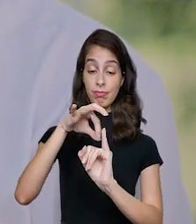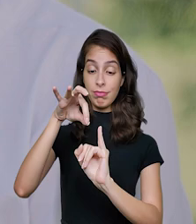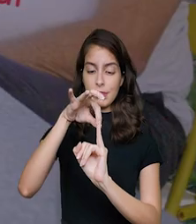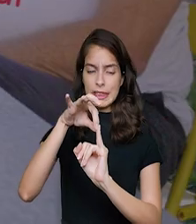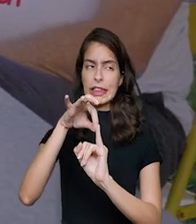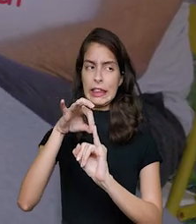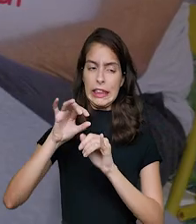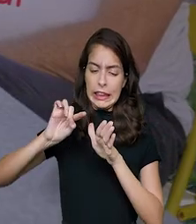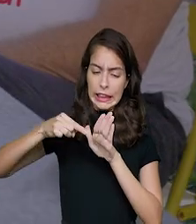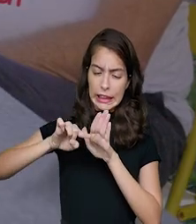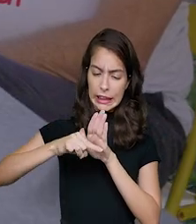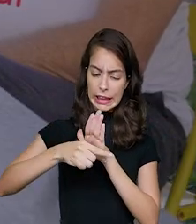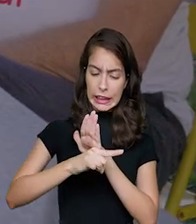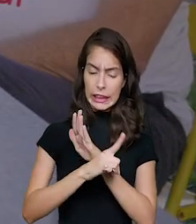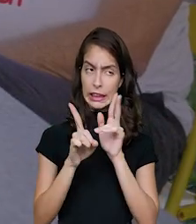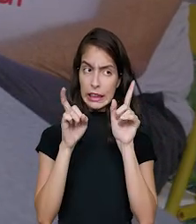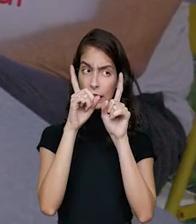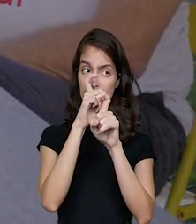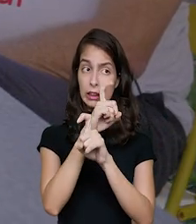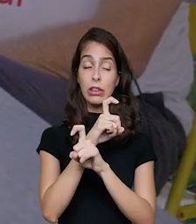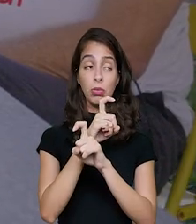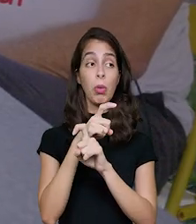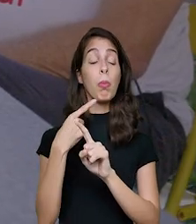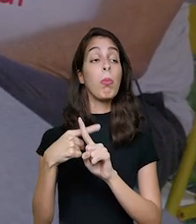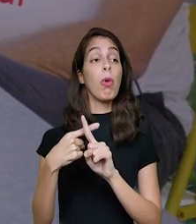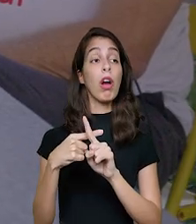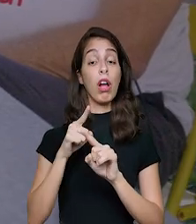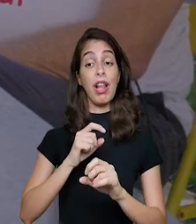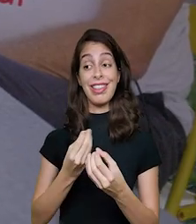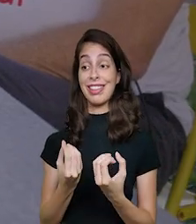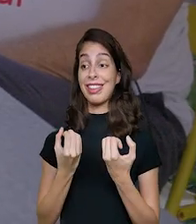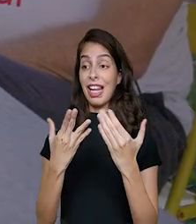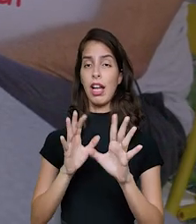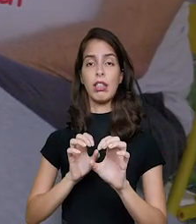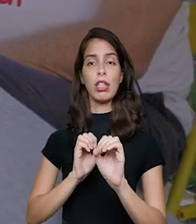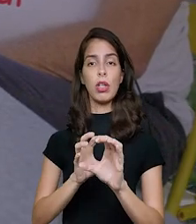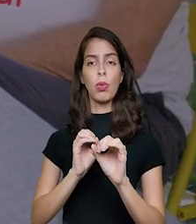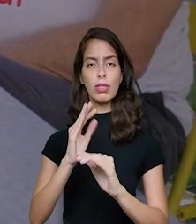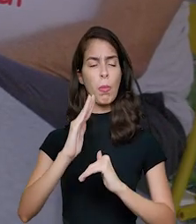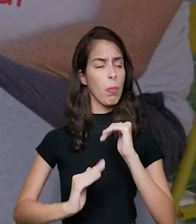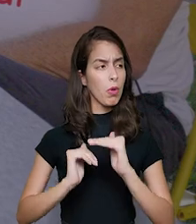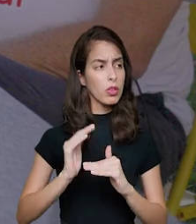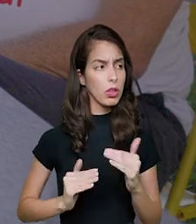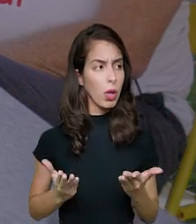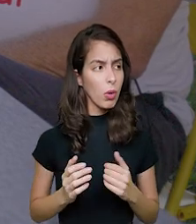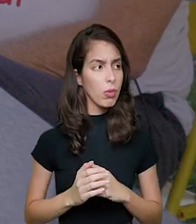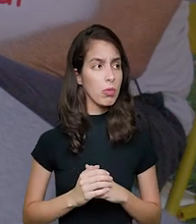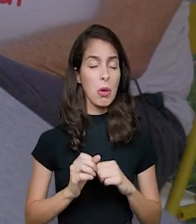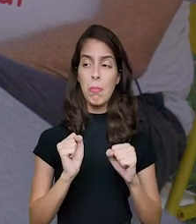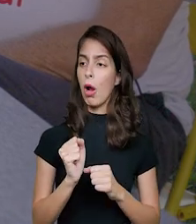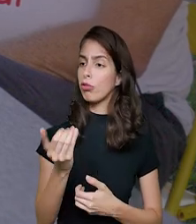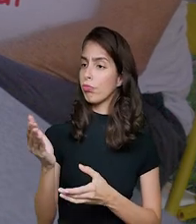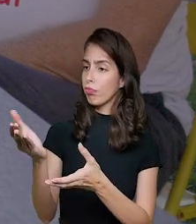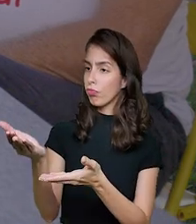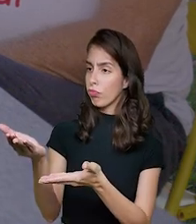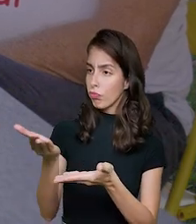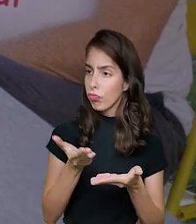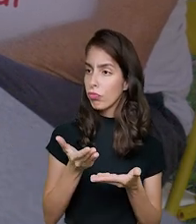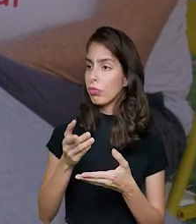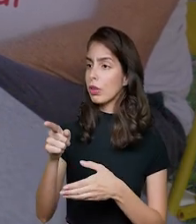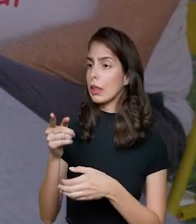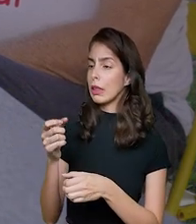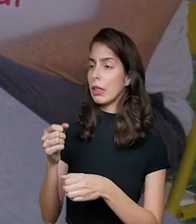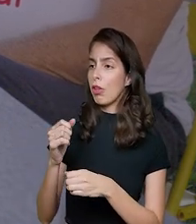né Nós somos instituição que verticaliza a educação profissional né Nós formamos podemos formar né um pedreiro Um Carpinteiro um